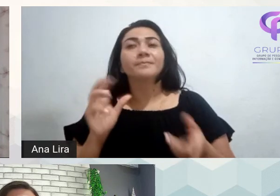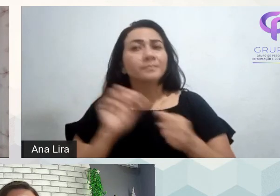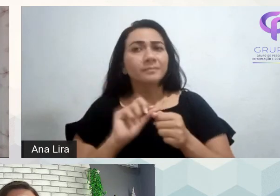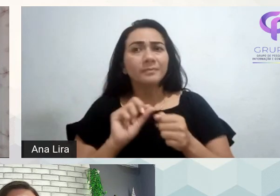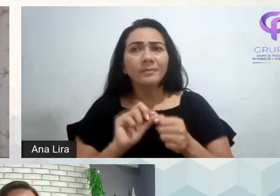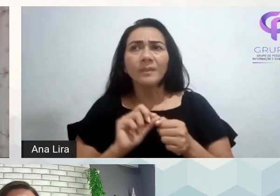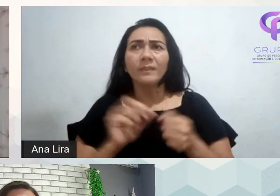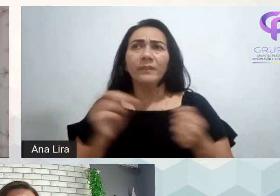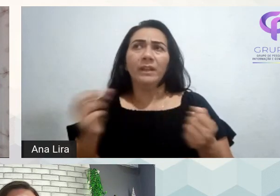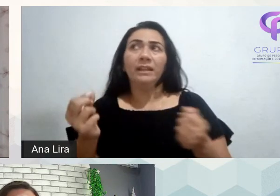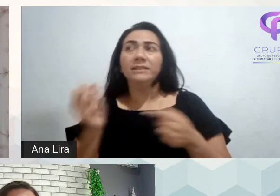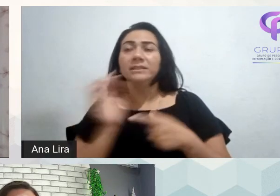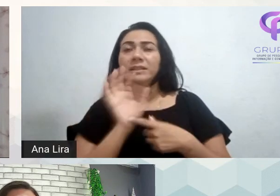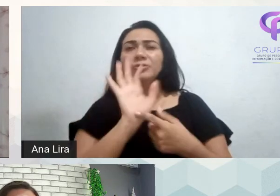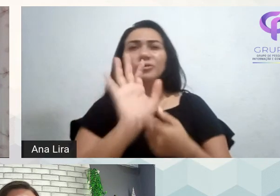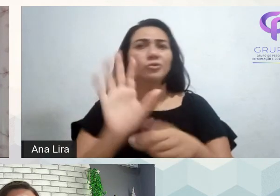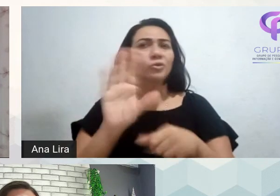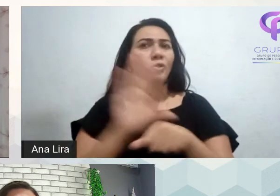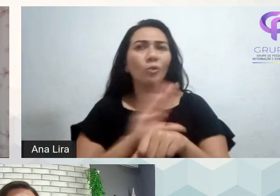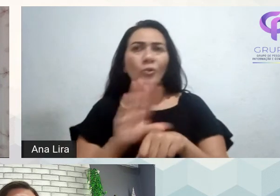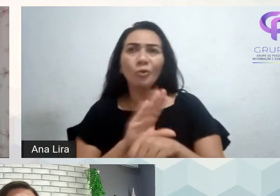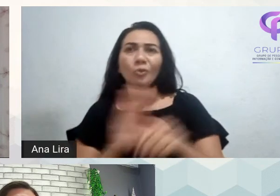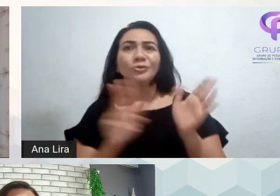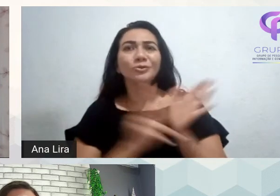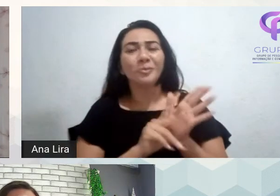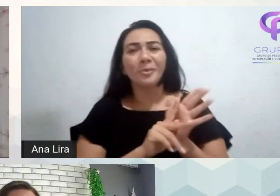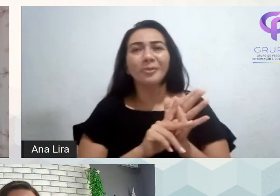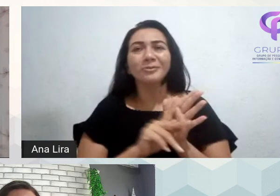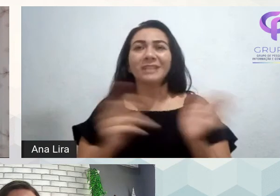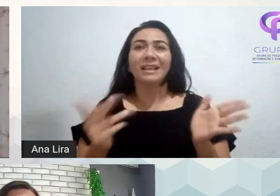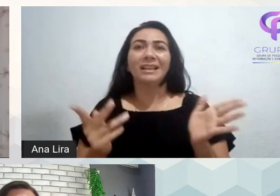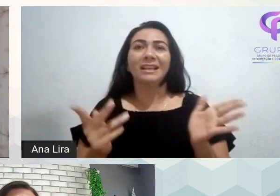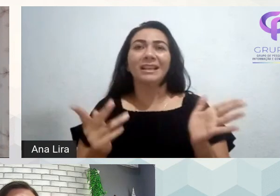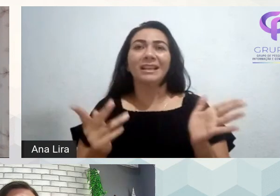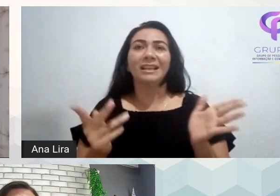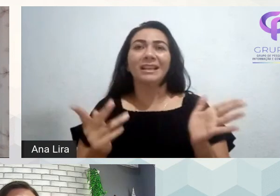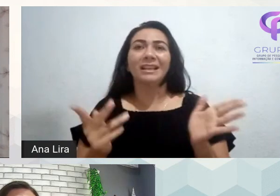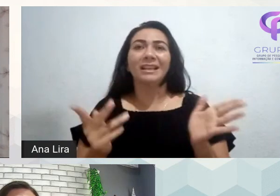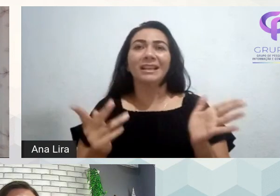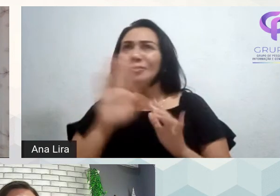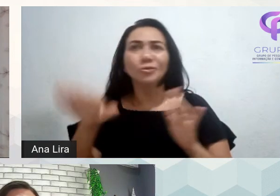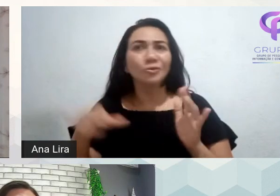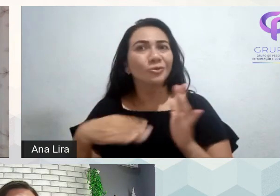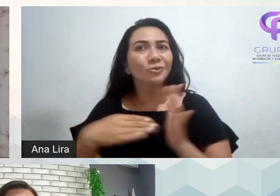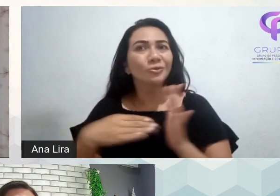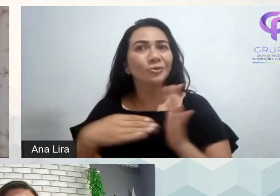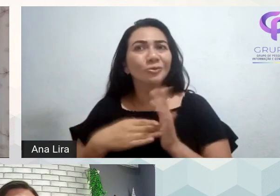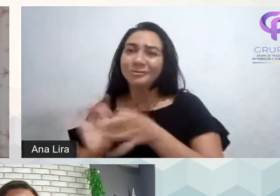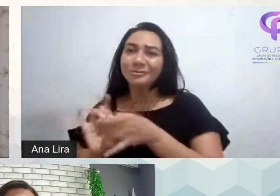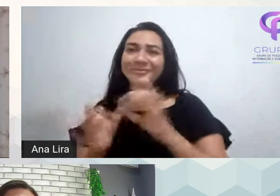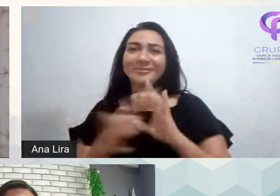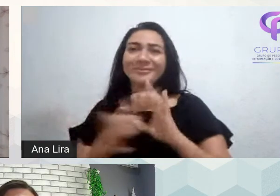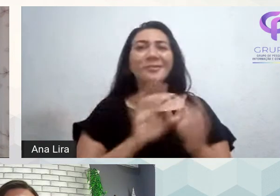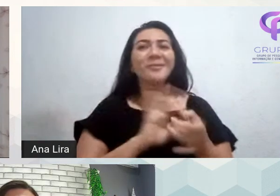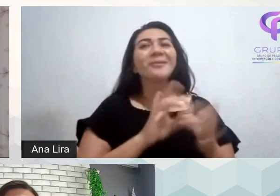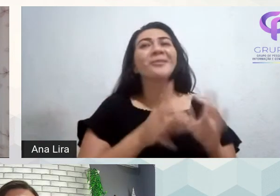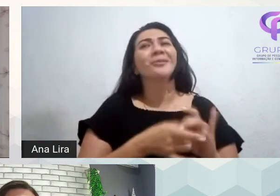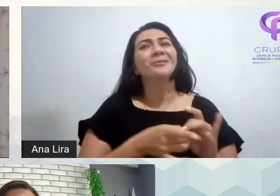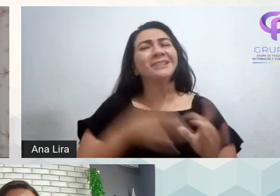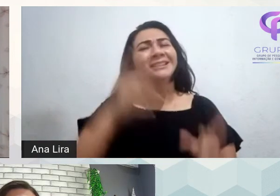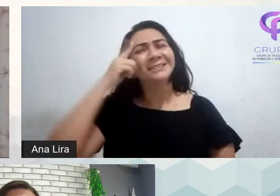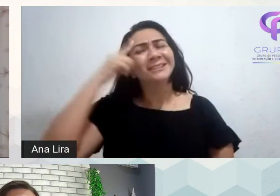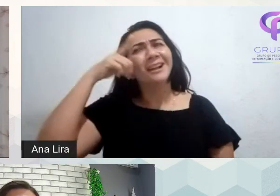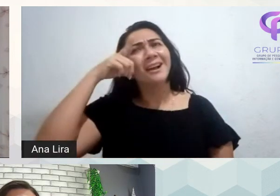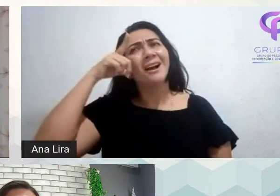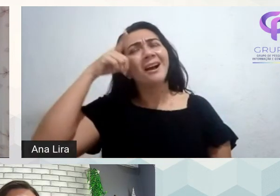todas essas etapas andam em conjunto, né? E a reflexão que eu costumo fazer é